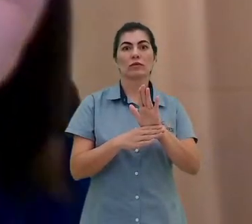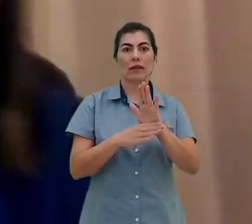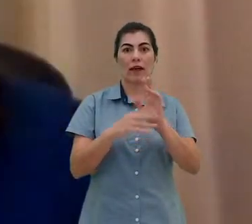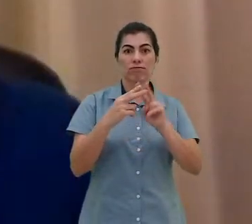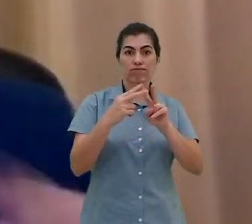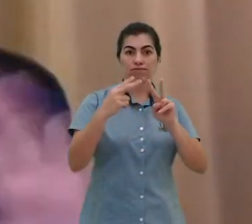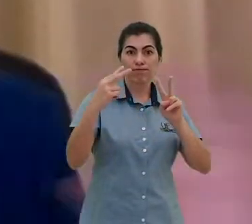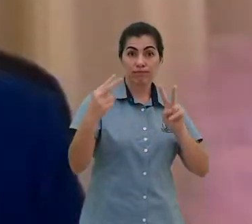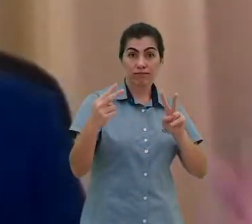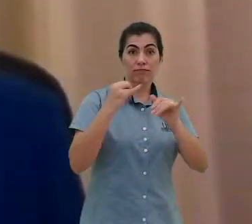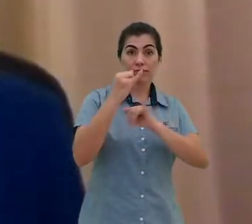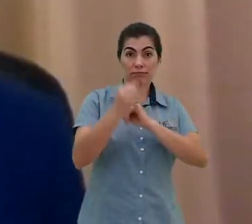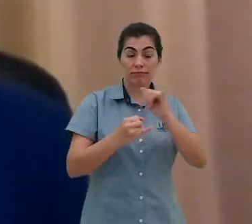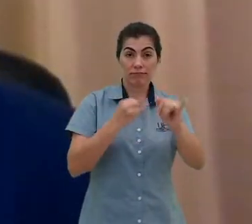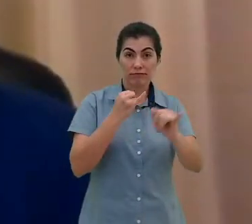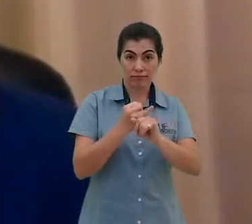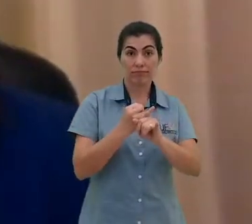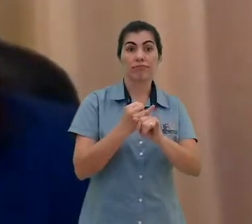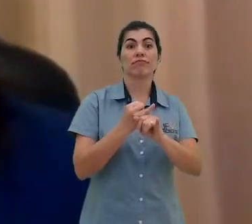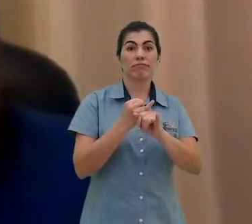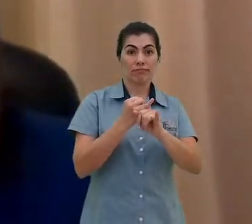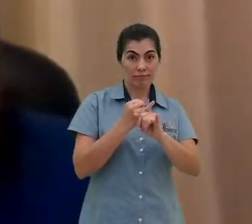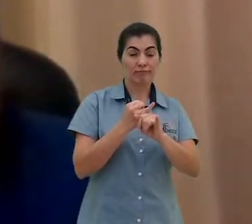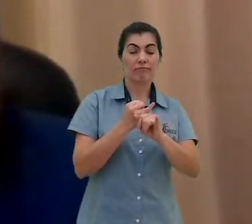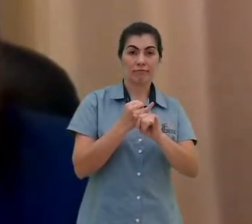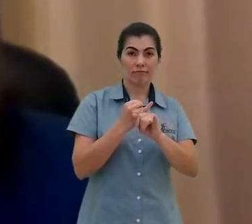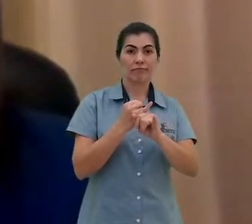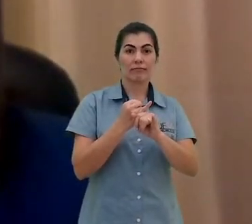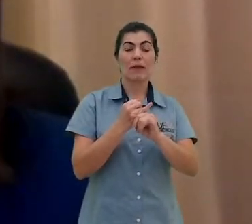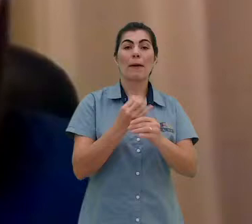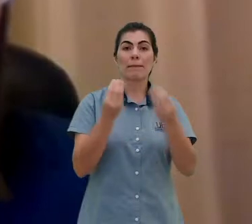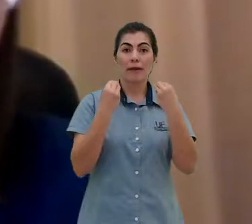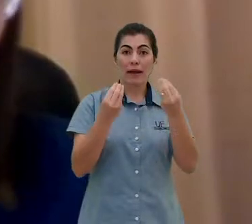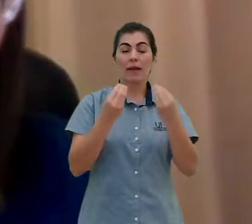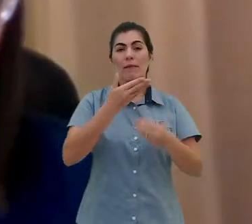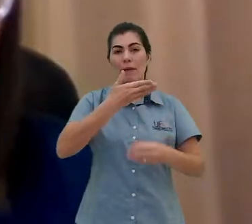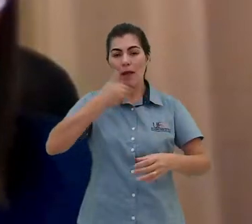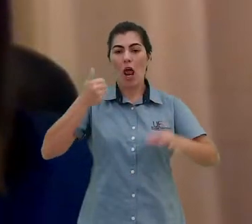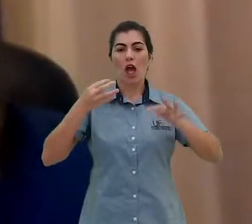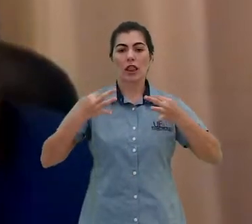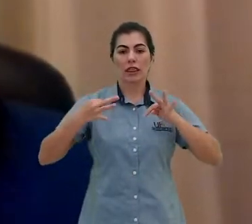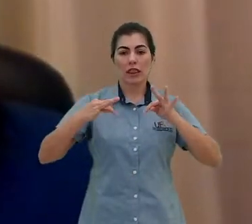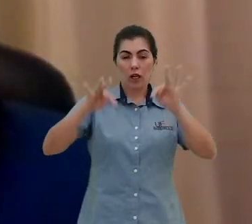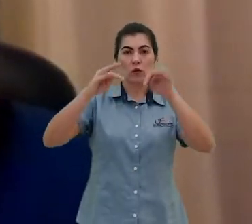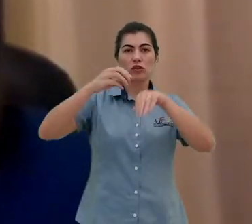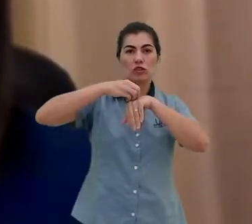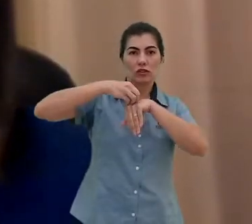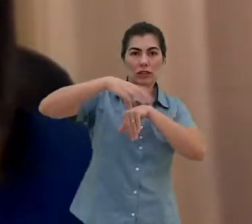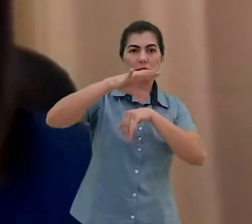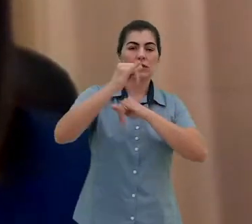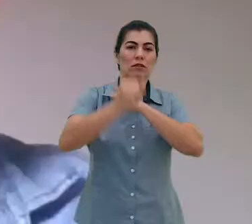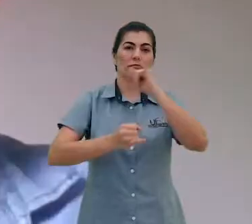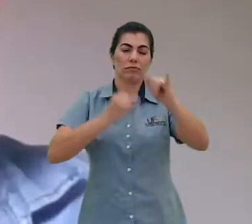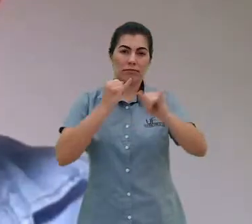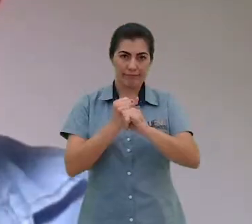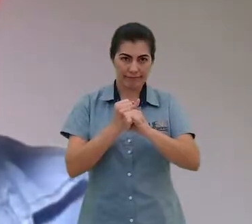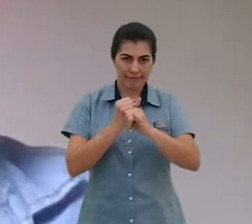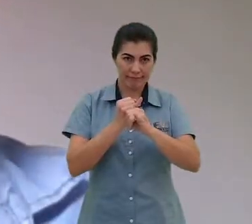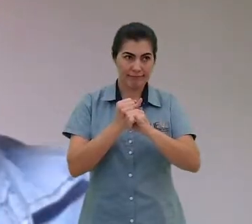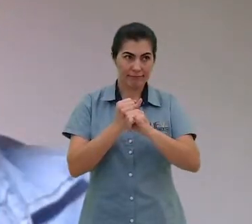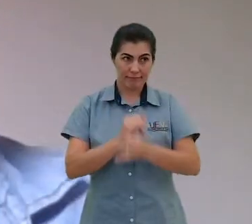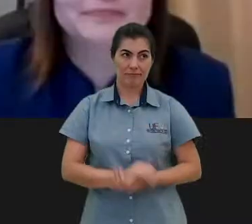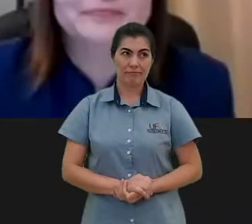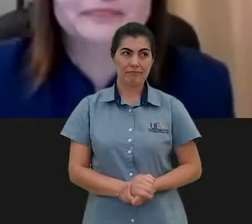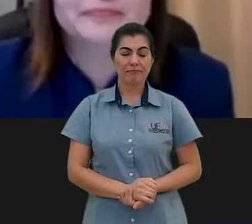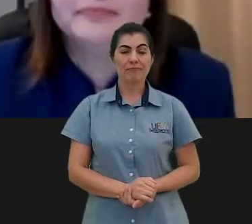dos virtuais, assistentes virtuais e dos bastidores aí para tentar melhorar a tecnologia de transmissão, por exemplo. Obrigado, professor. Ainda